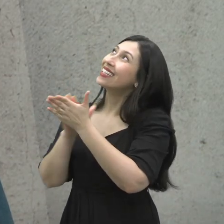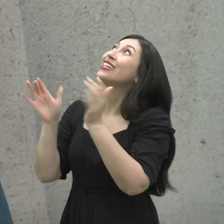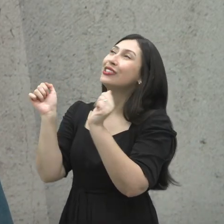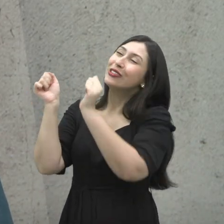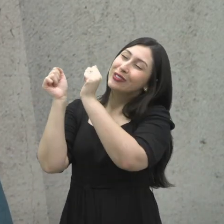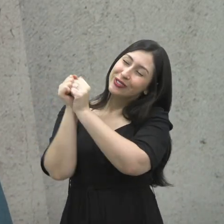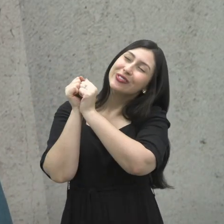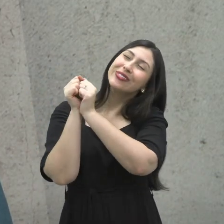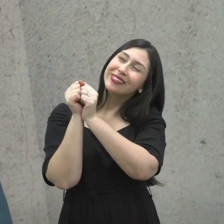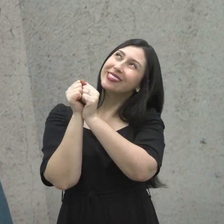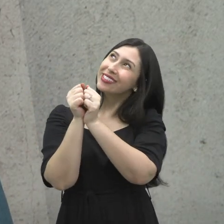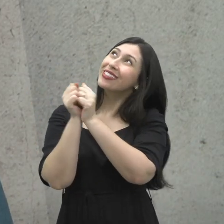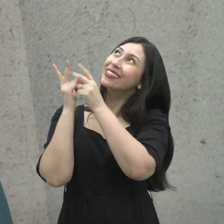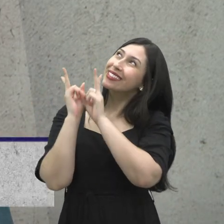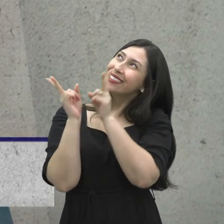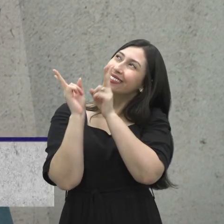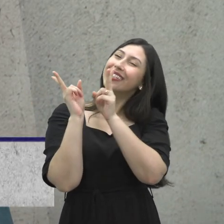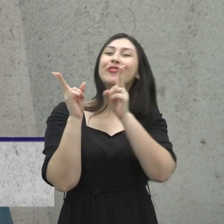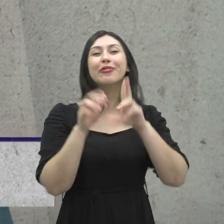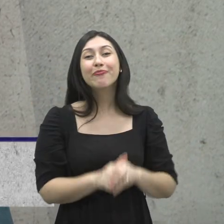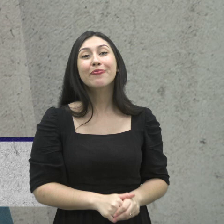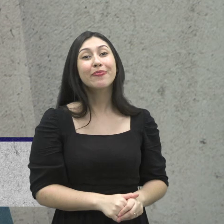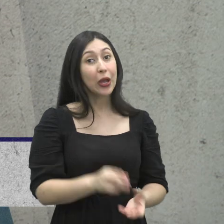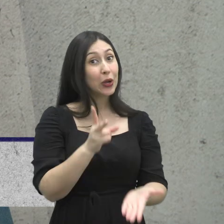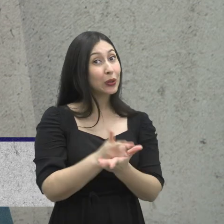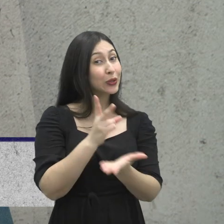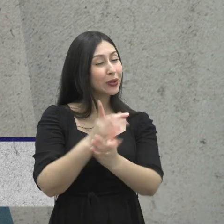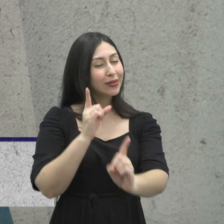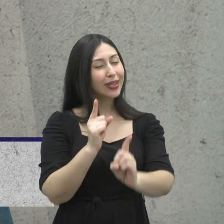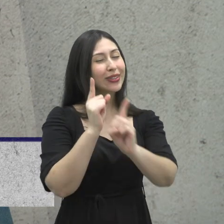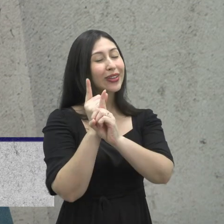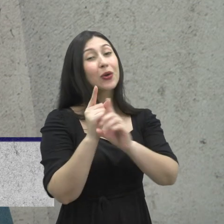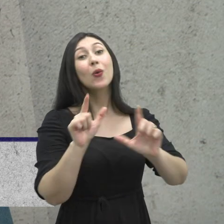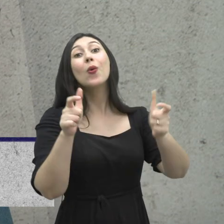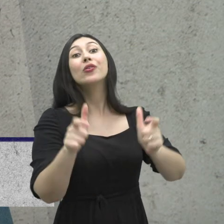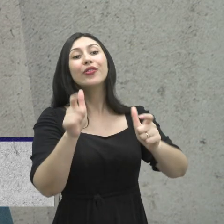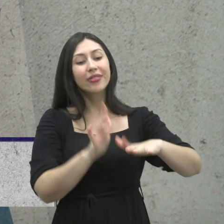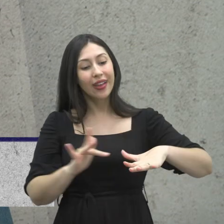também pela sua parceria de hoje e sempre. A gente continua se vendo pelas